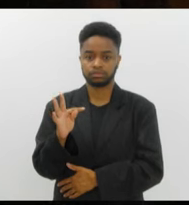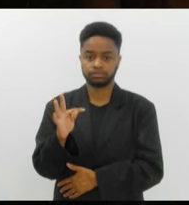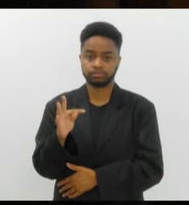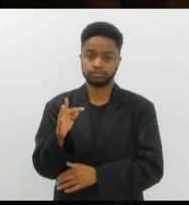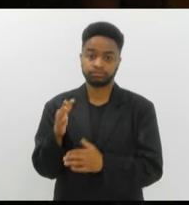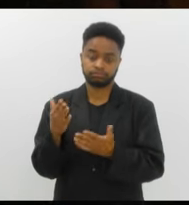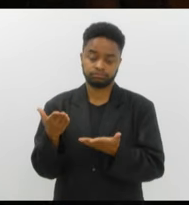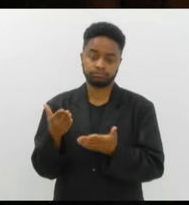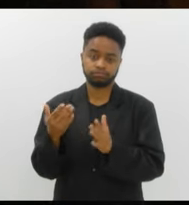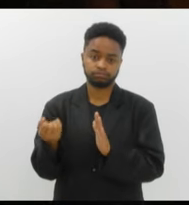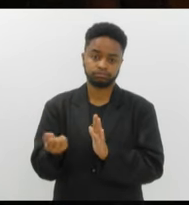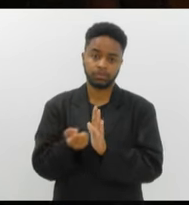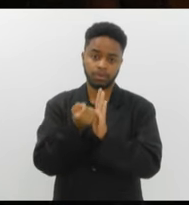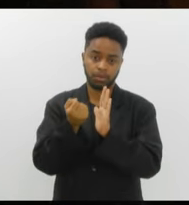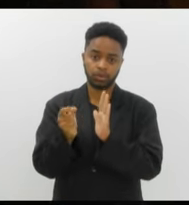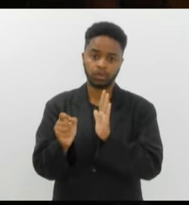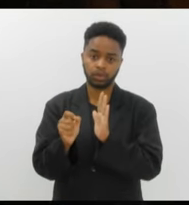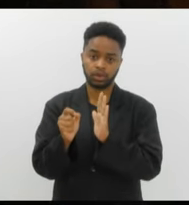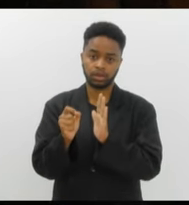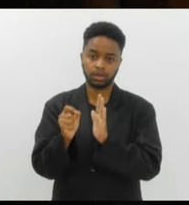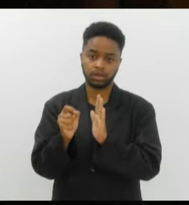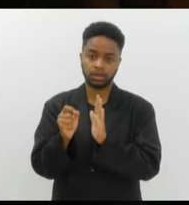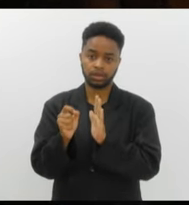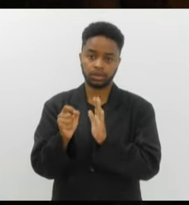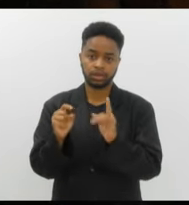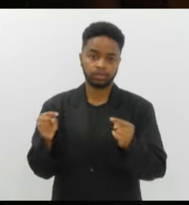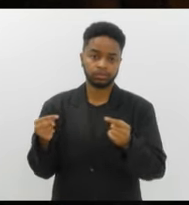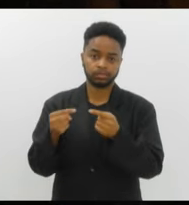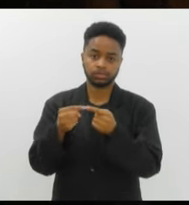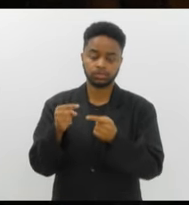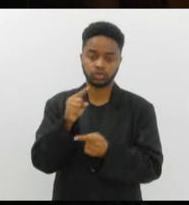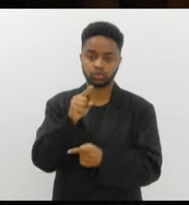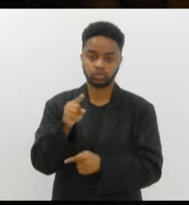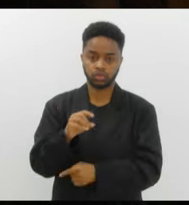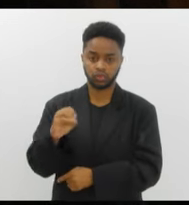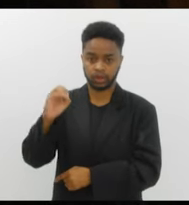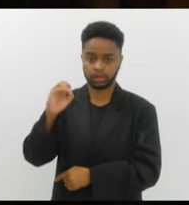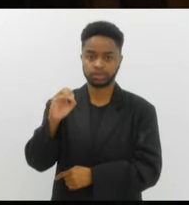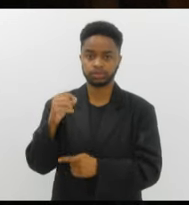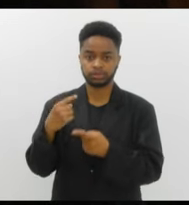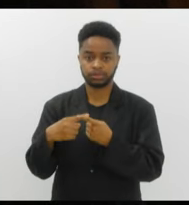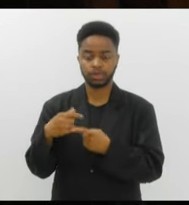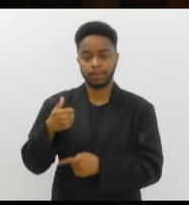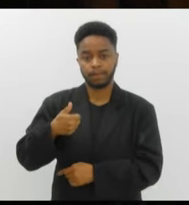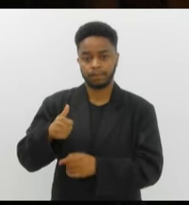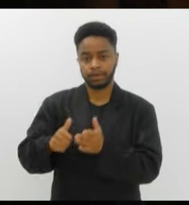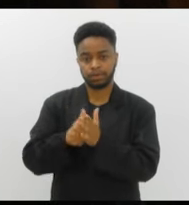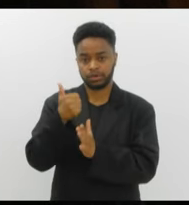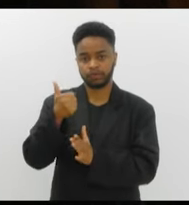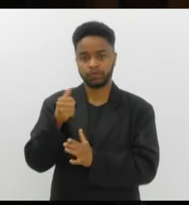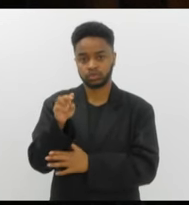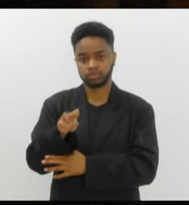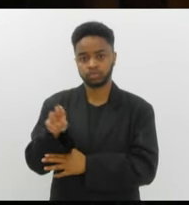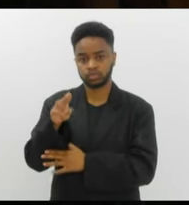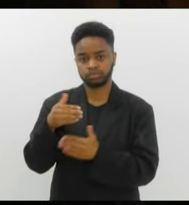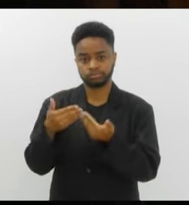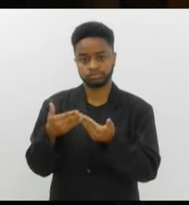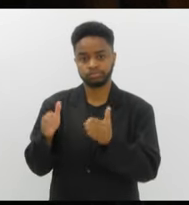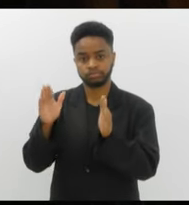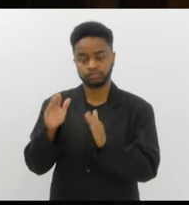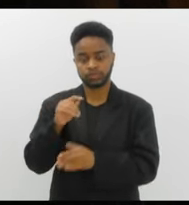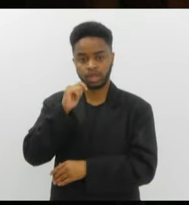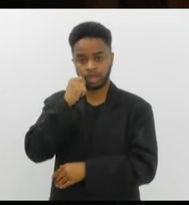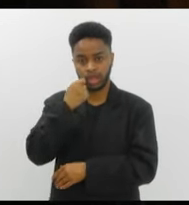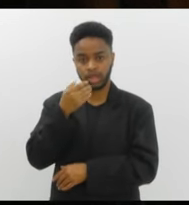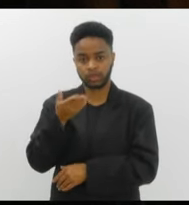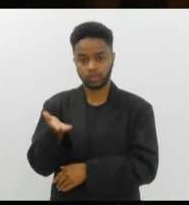emblematicamente, simbolicamente, né, identificado com a Zona Oeste, com a primeira linha de BRT que foi inaugurada pelo prefeito Eduardo